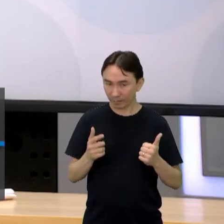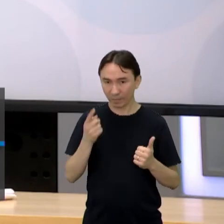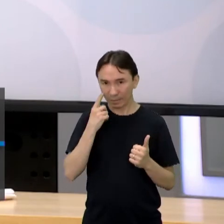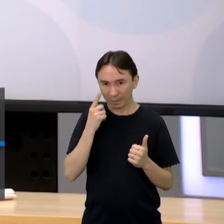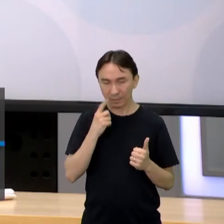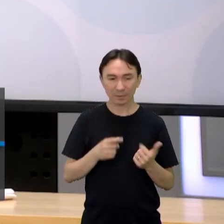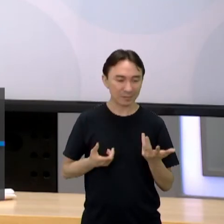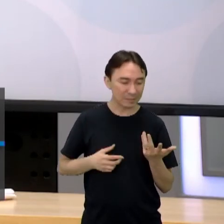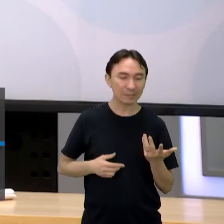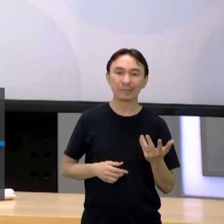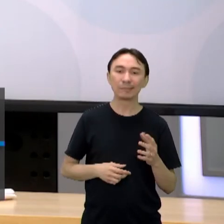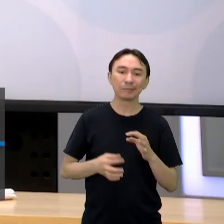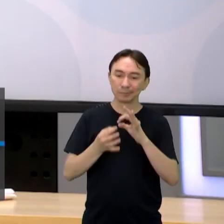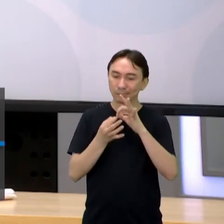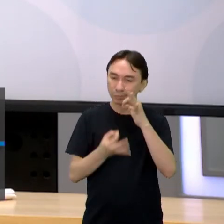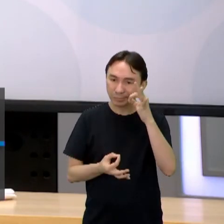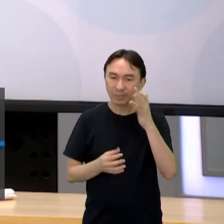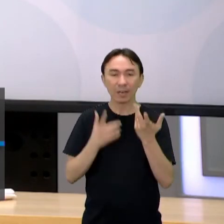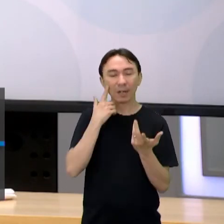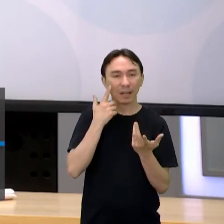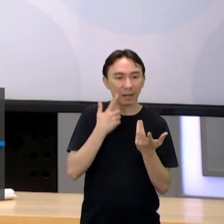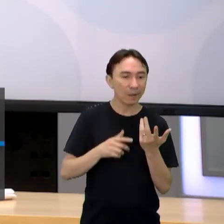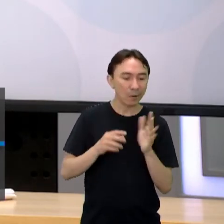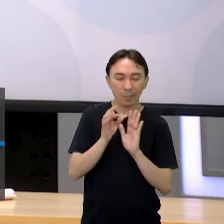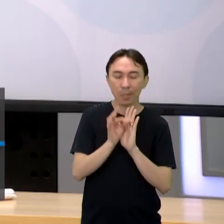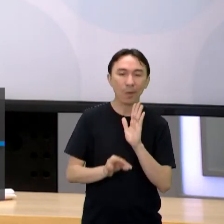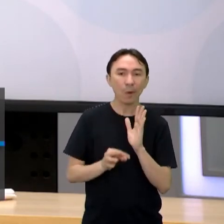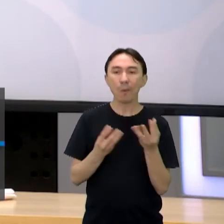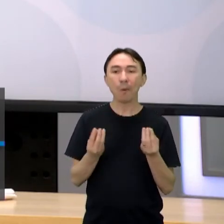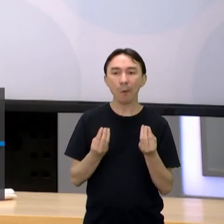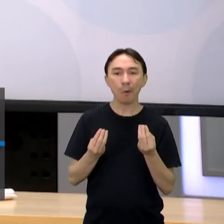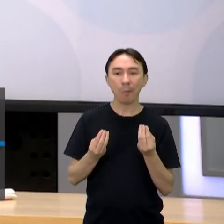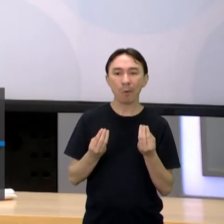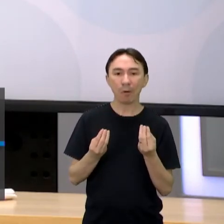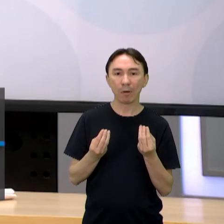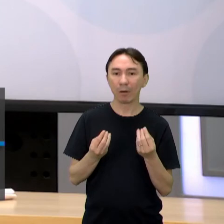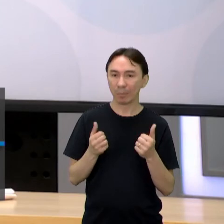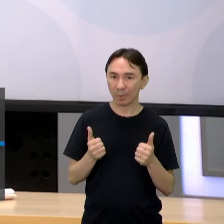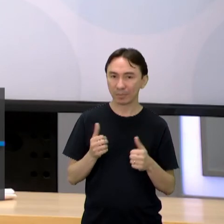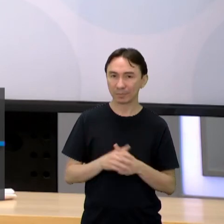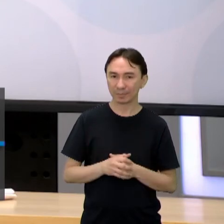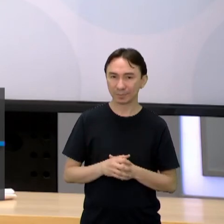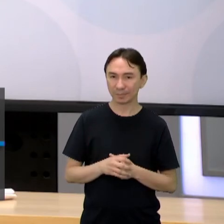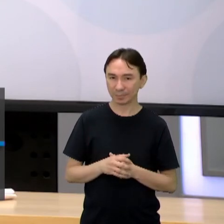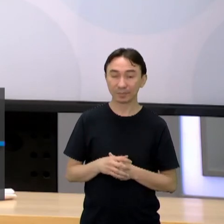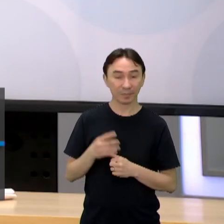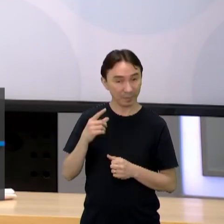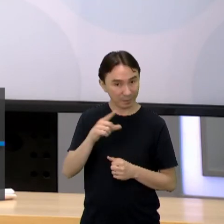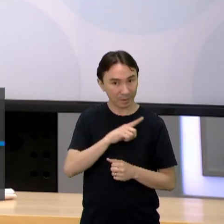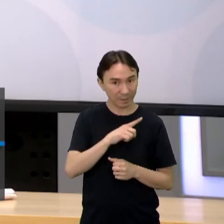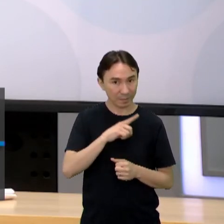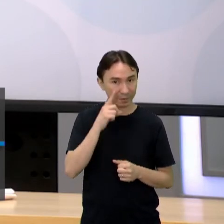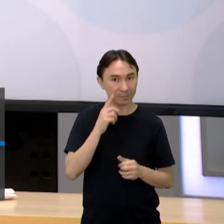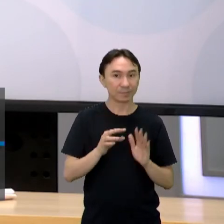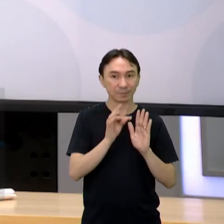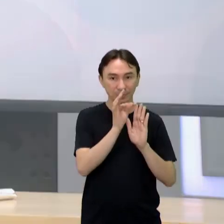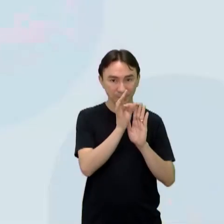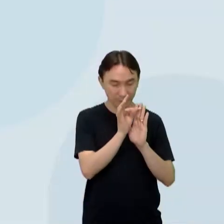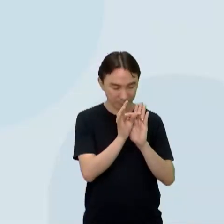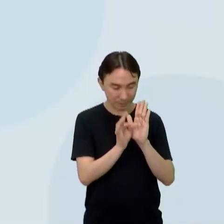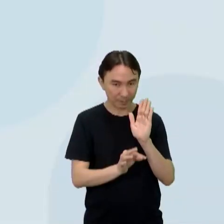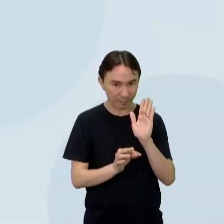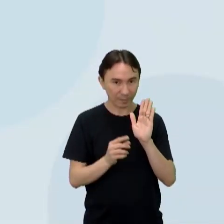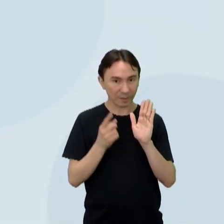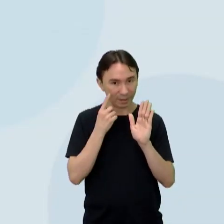Como que essa ideia vai sendo construída aí no texto, tá bom? Temos lá. Nesse texto, a expressão em